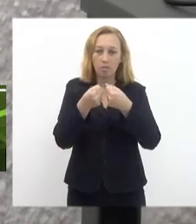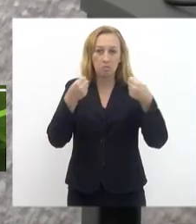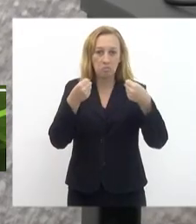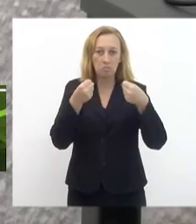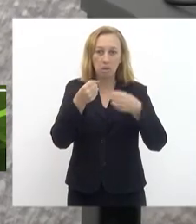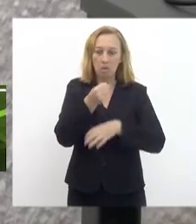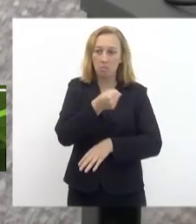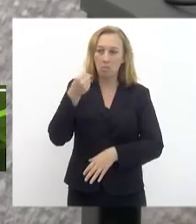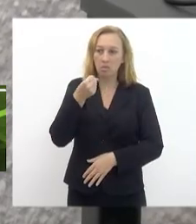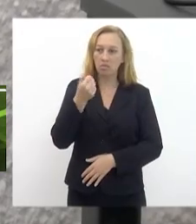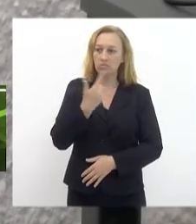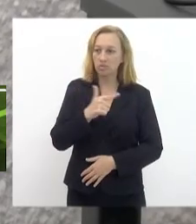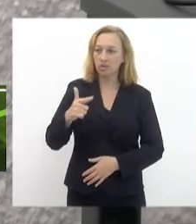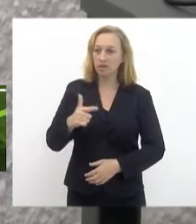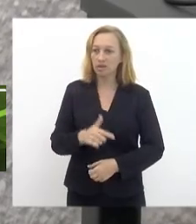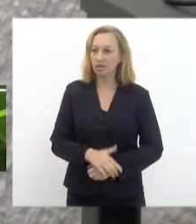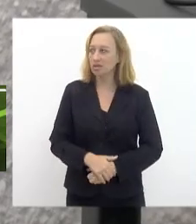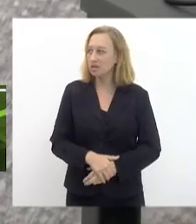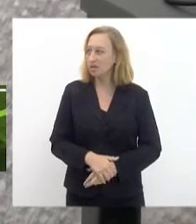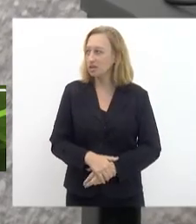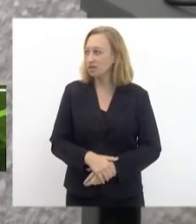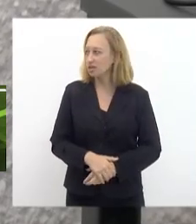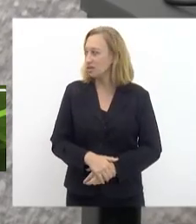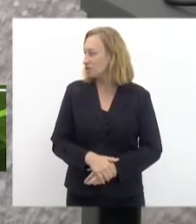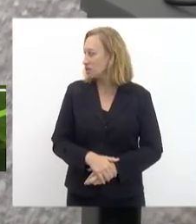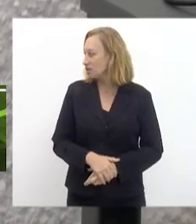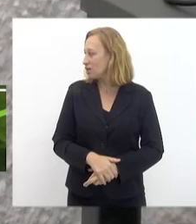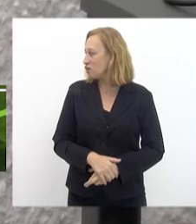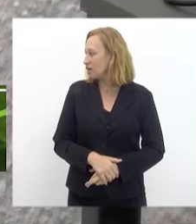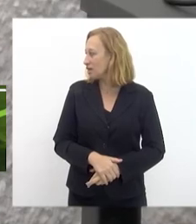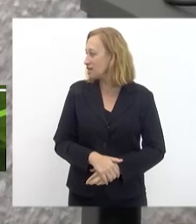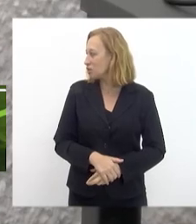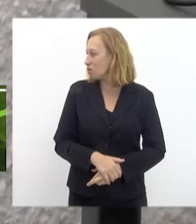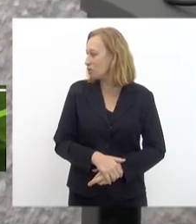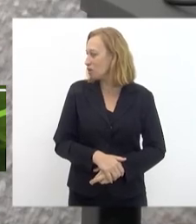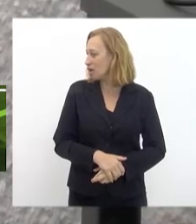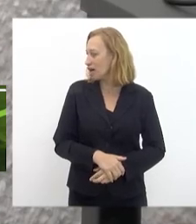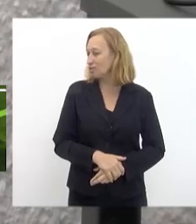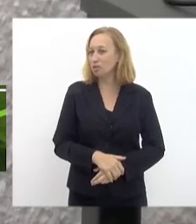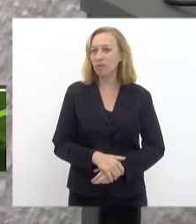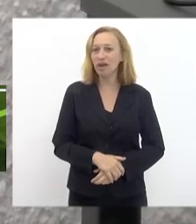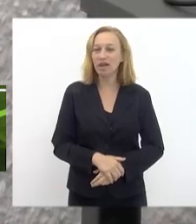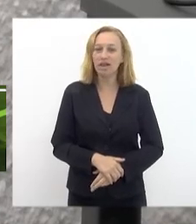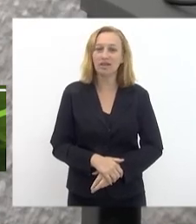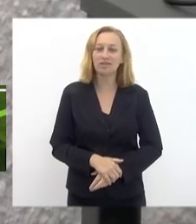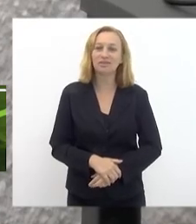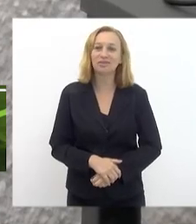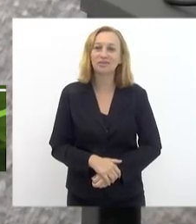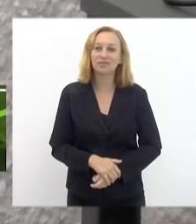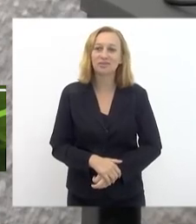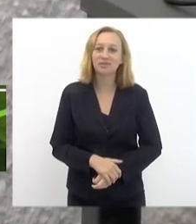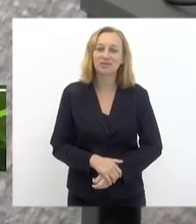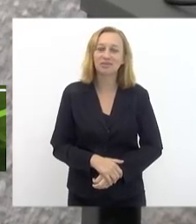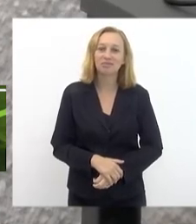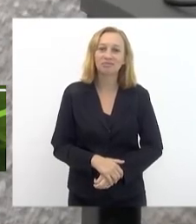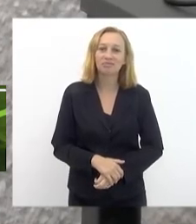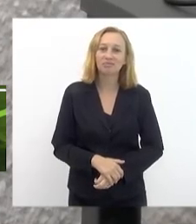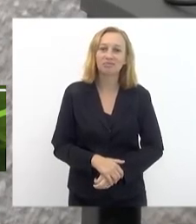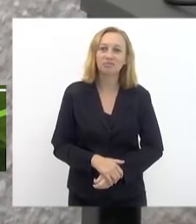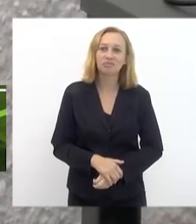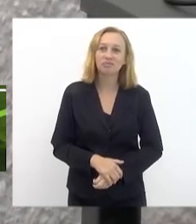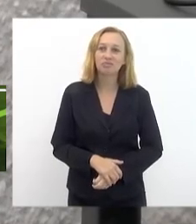de dez anos e a outra obra Porto Real mesma coisa não tá contratada direitinho é